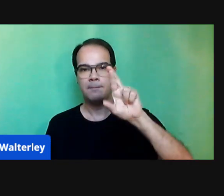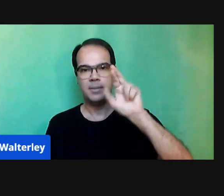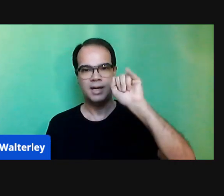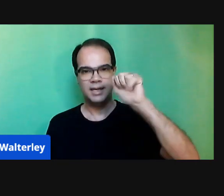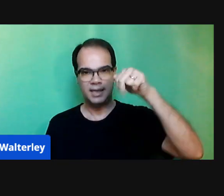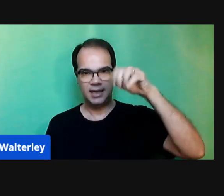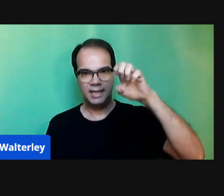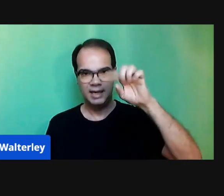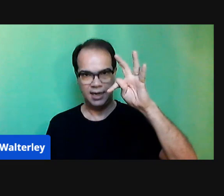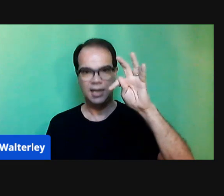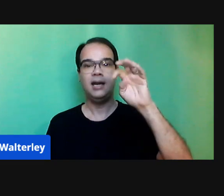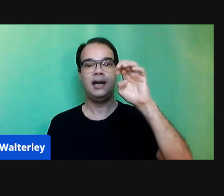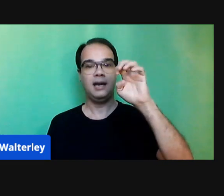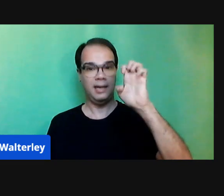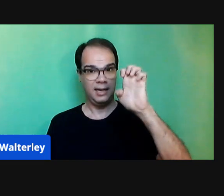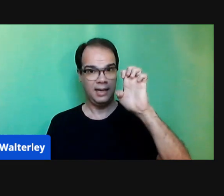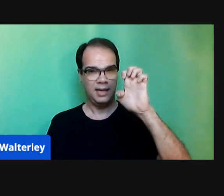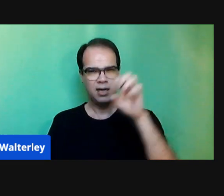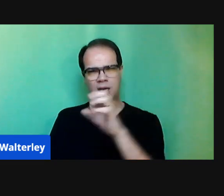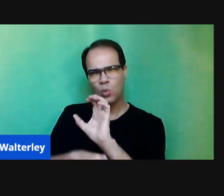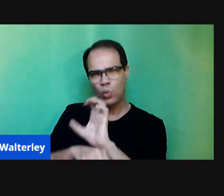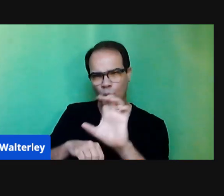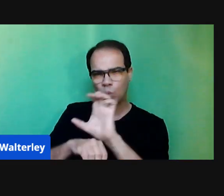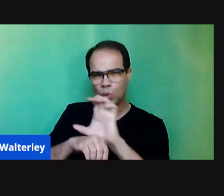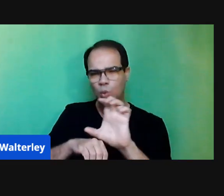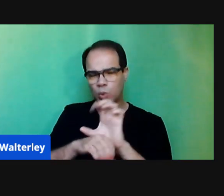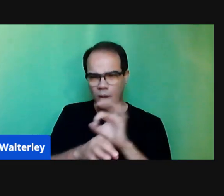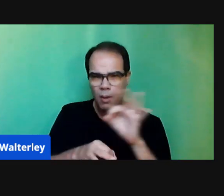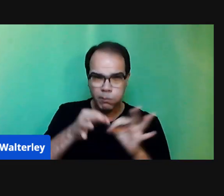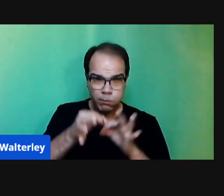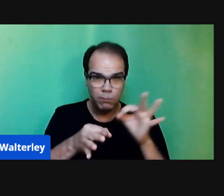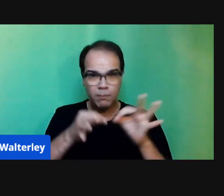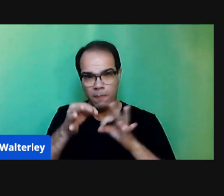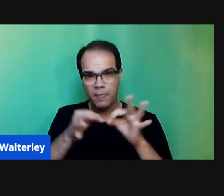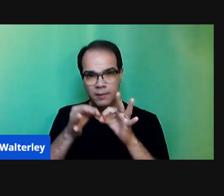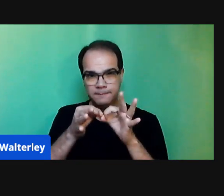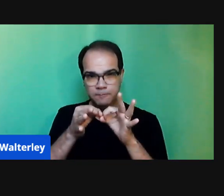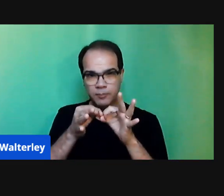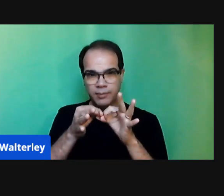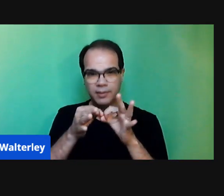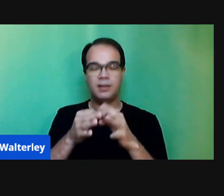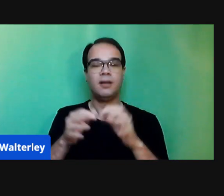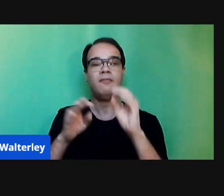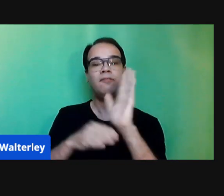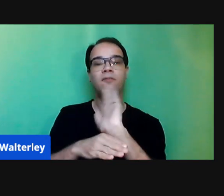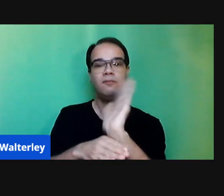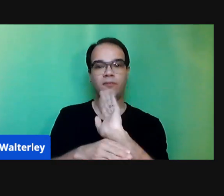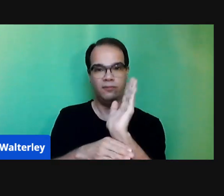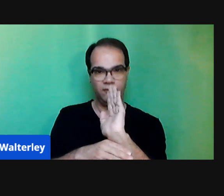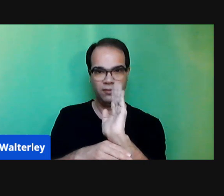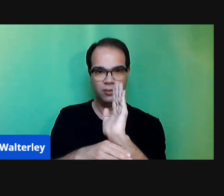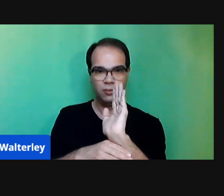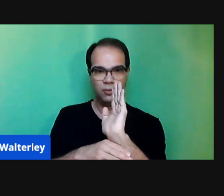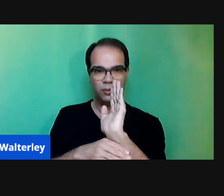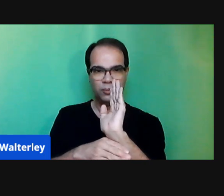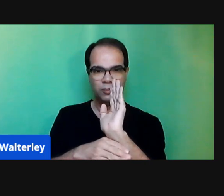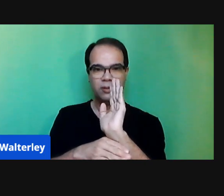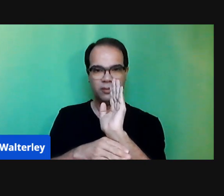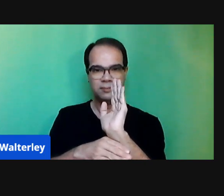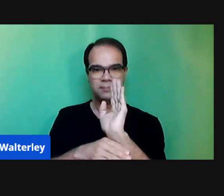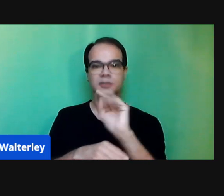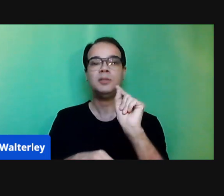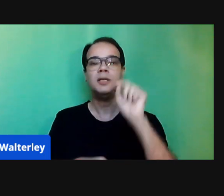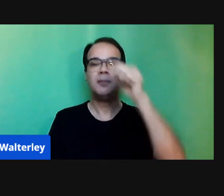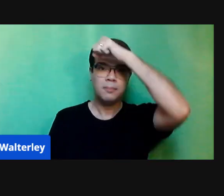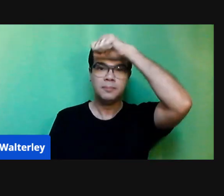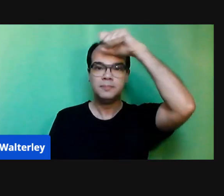Ribeiro, de um curso que a gente ministrou sobre documentários, criação de documentários, que chama Mato Grosso Sul Imagens